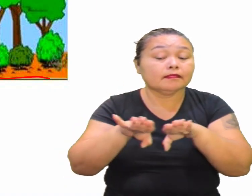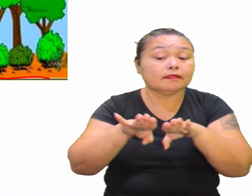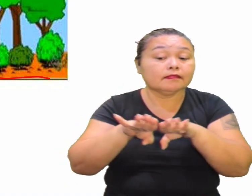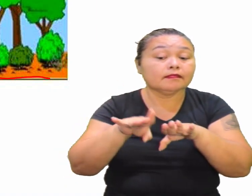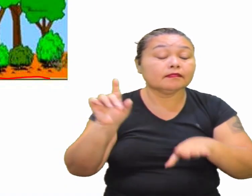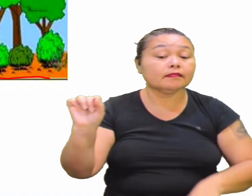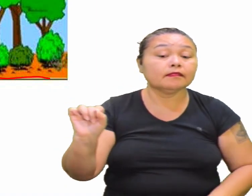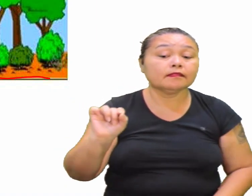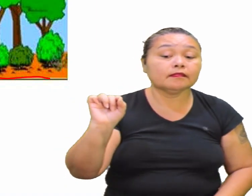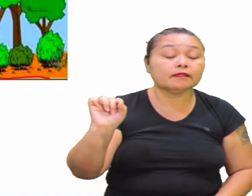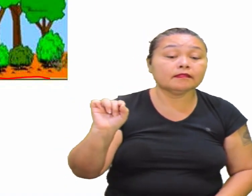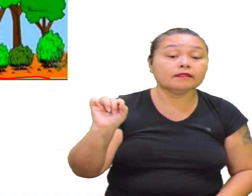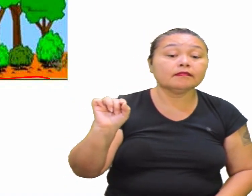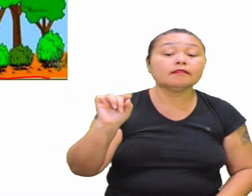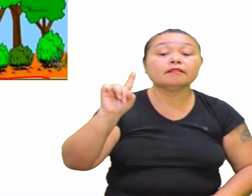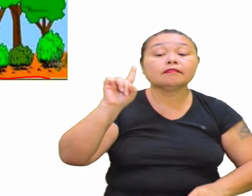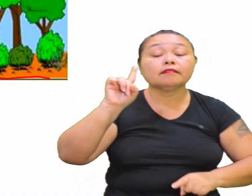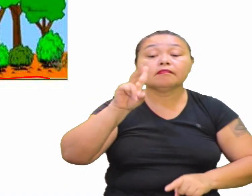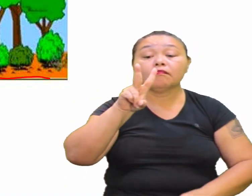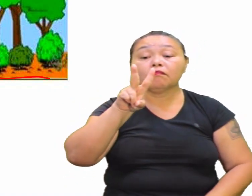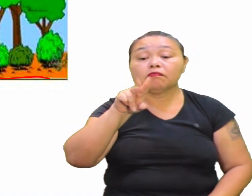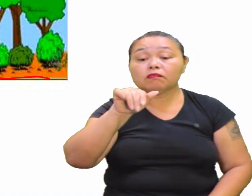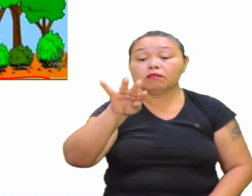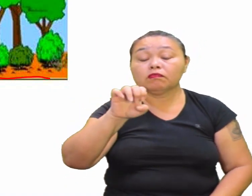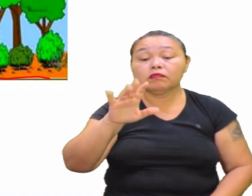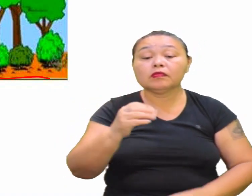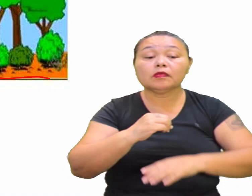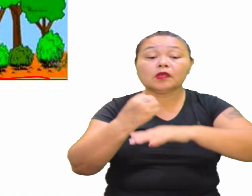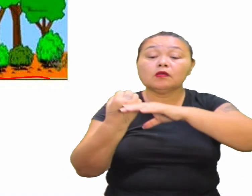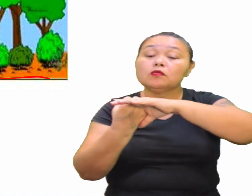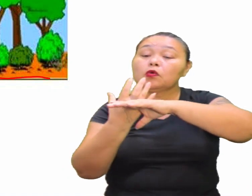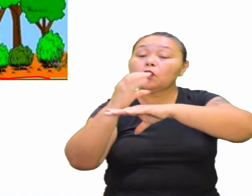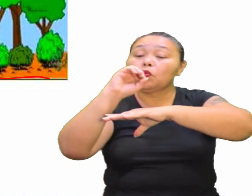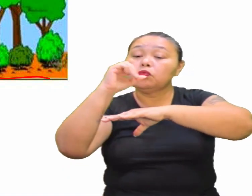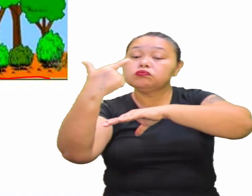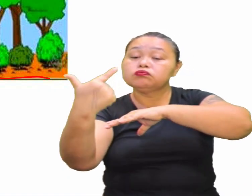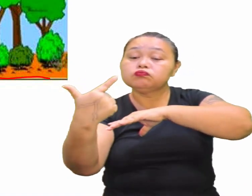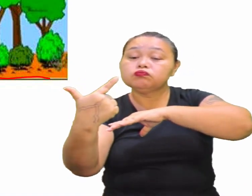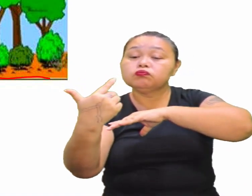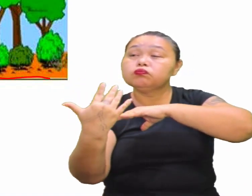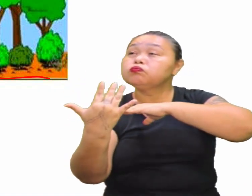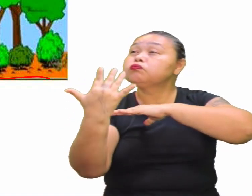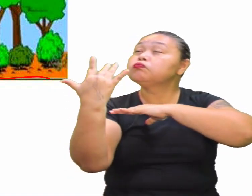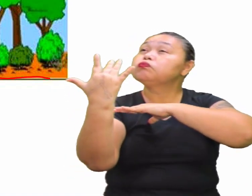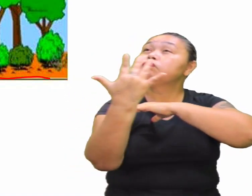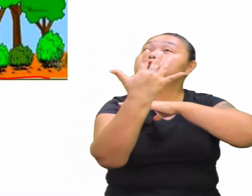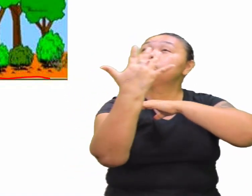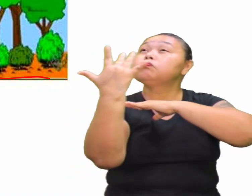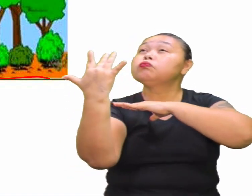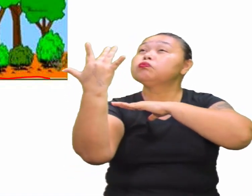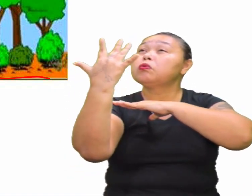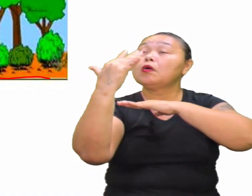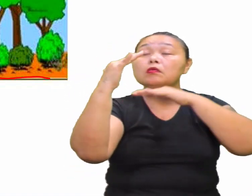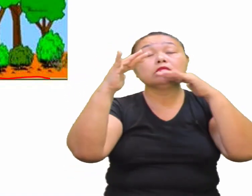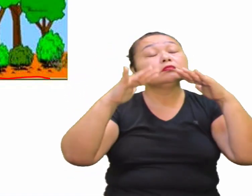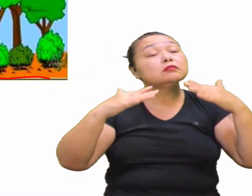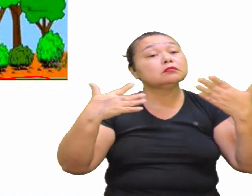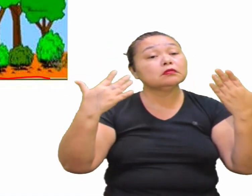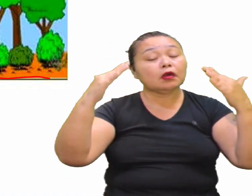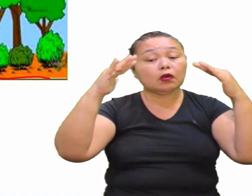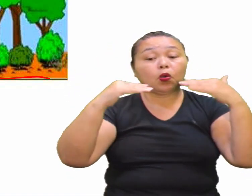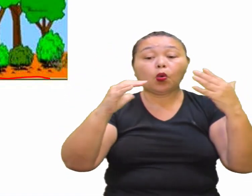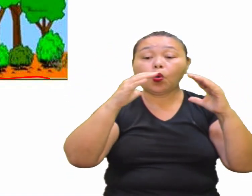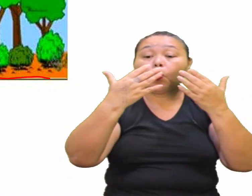liberando. O que é que os vegetais liberam, gente? Oxigênio. Vão trazer uma amenização